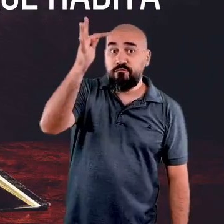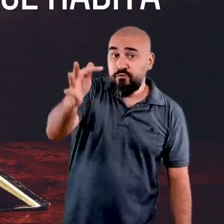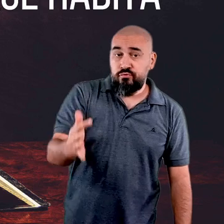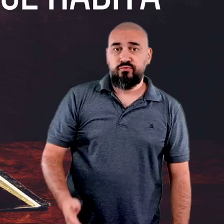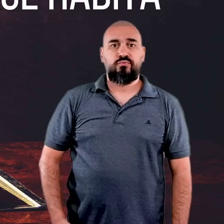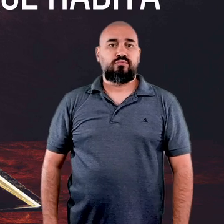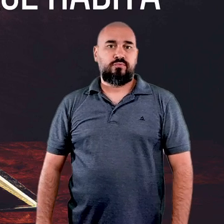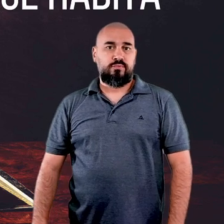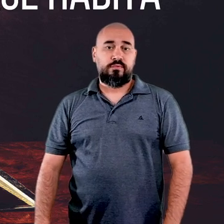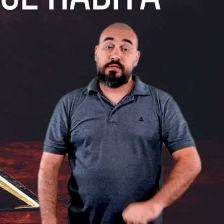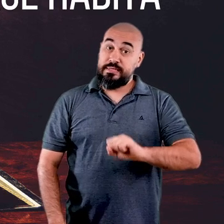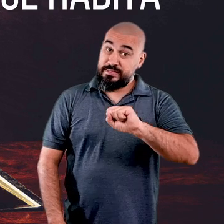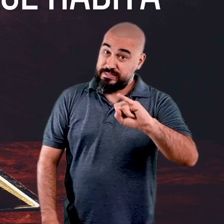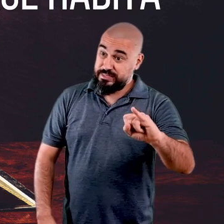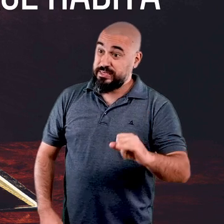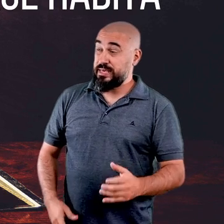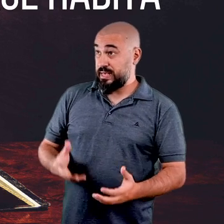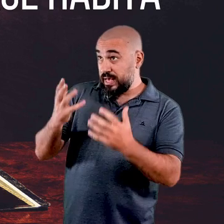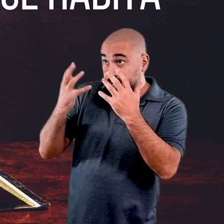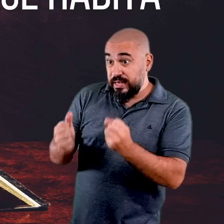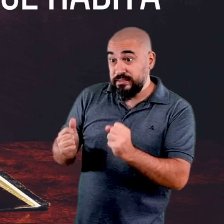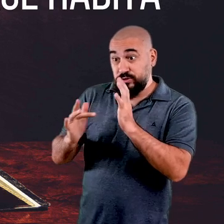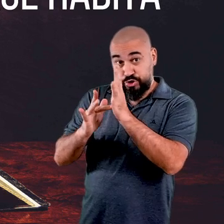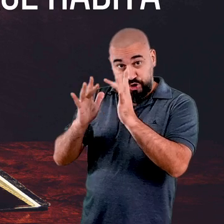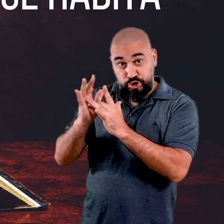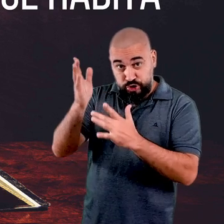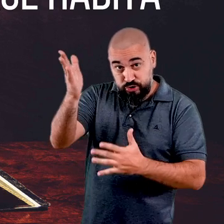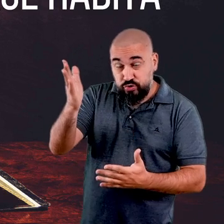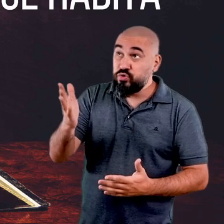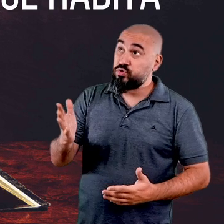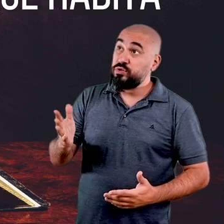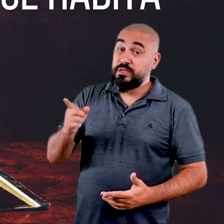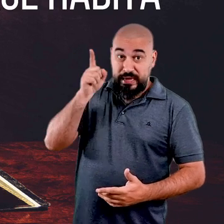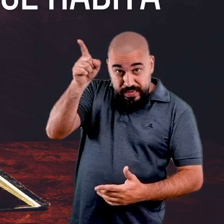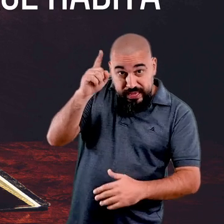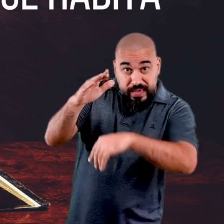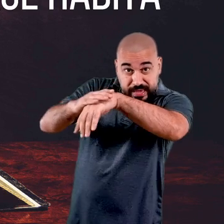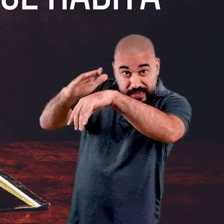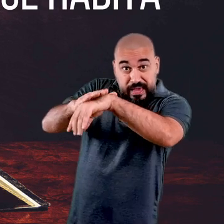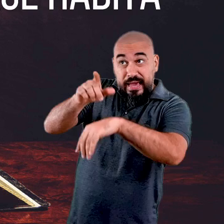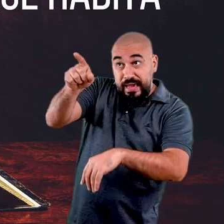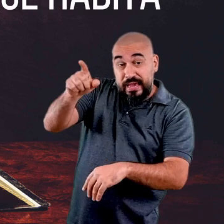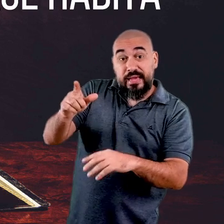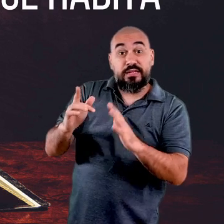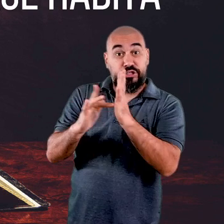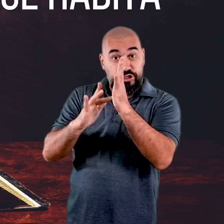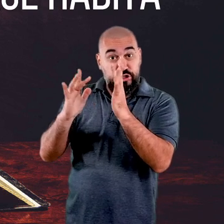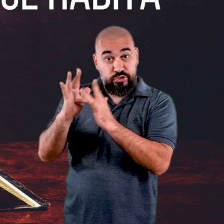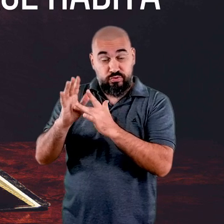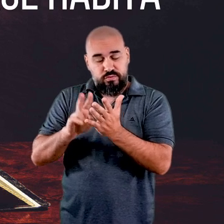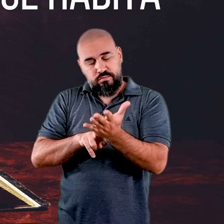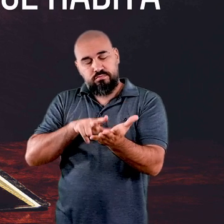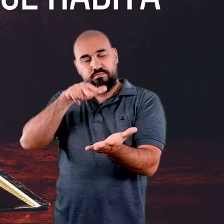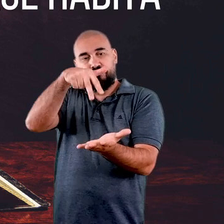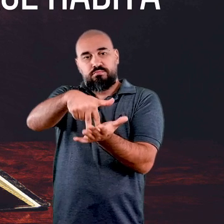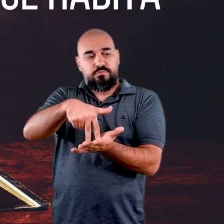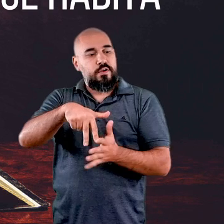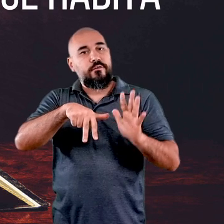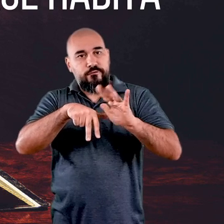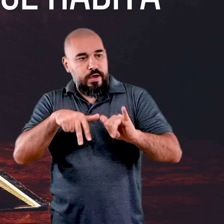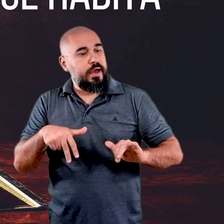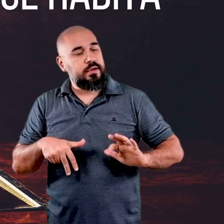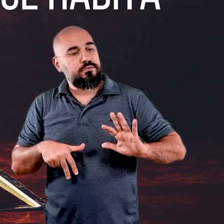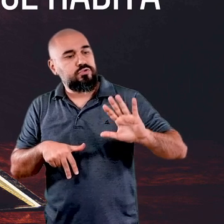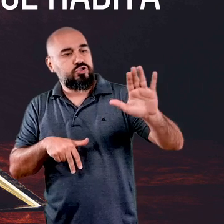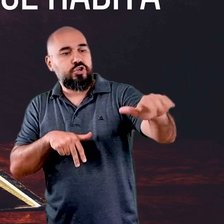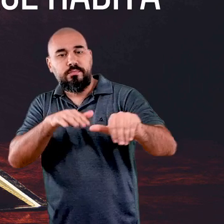vocês habita o Espírito daquele que ressuscitou Jesus dentre os mortos, esse mesmo que ressuscitou Cristo dentre os mortos, vivificará também